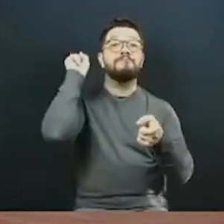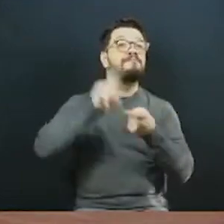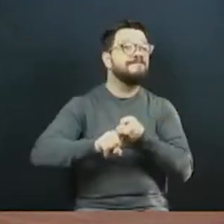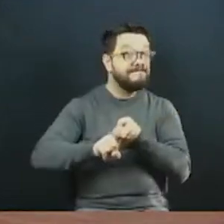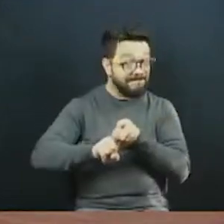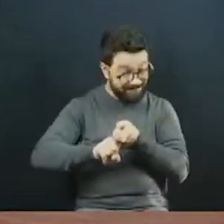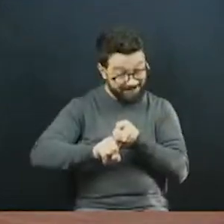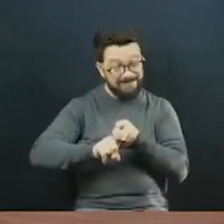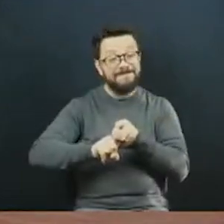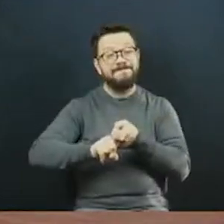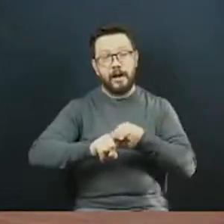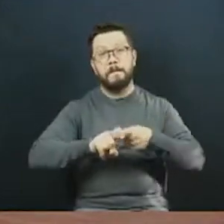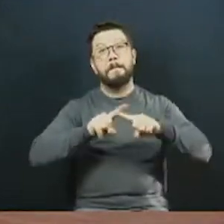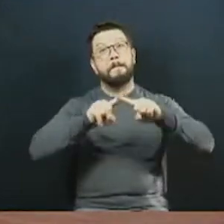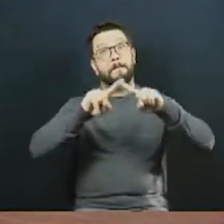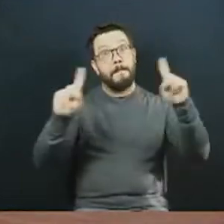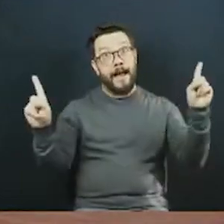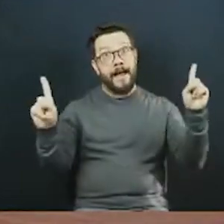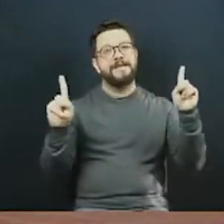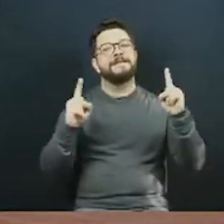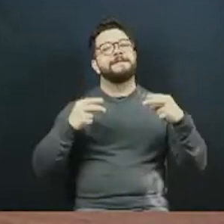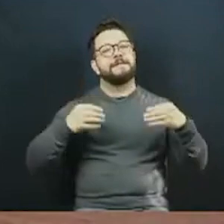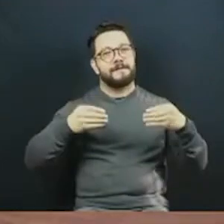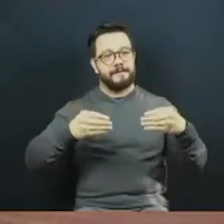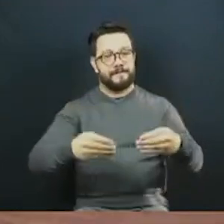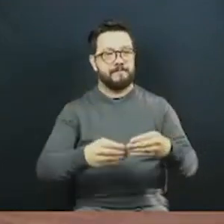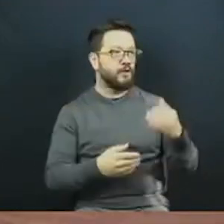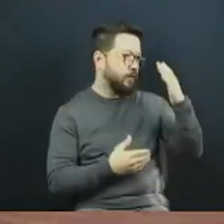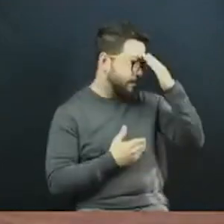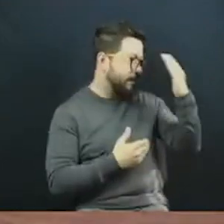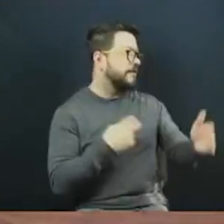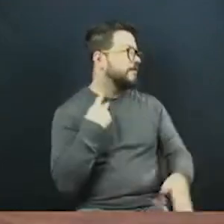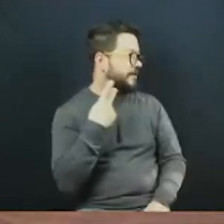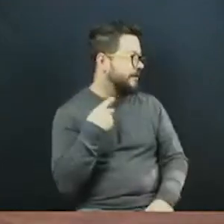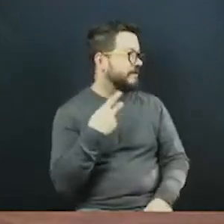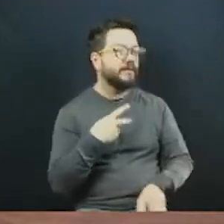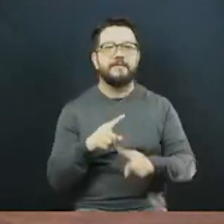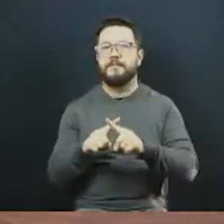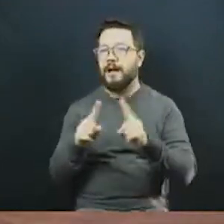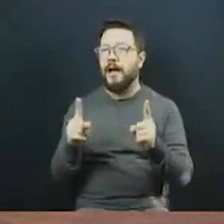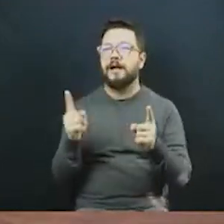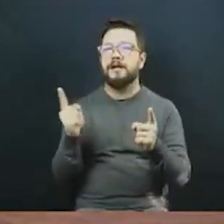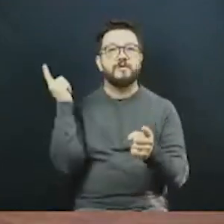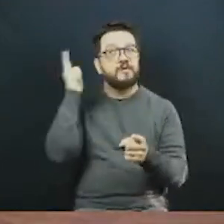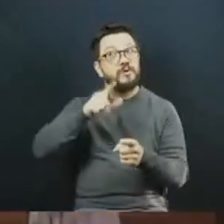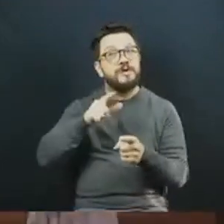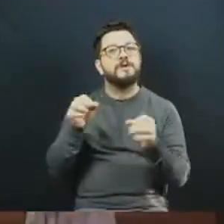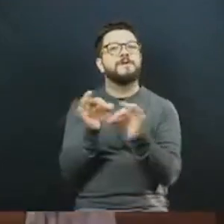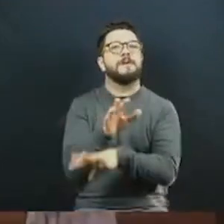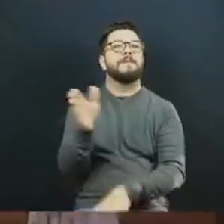andou, porque não andava, está andando. Obrigado, vereadora. E está perto de terminar. Obrigado, vereadora